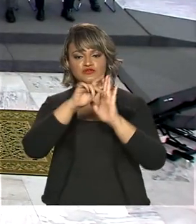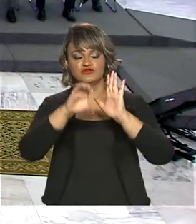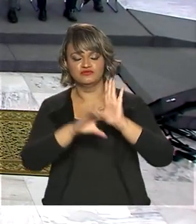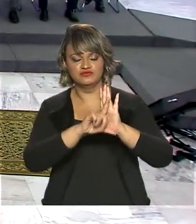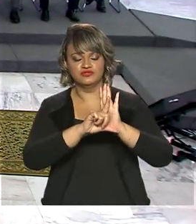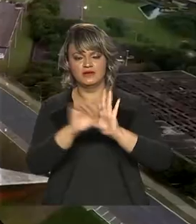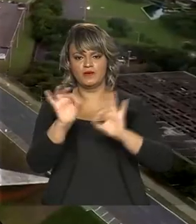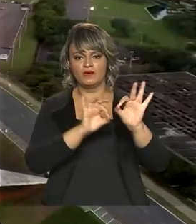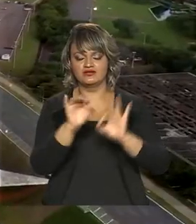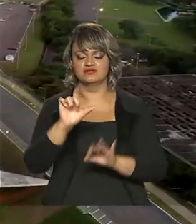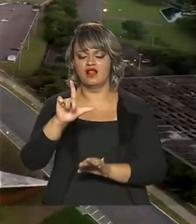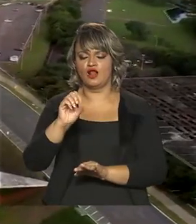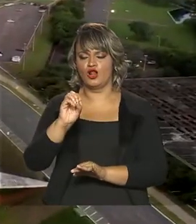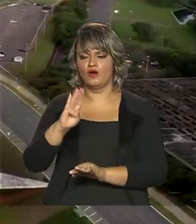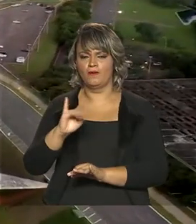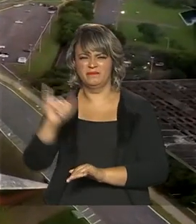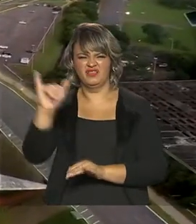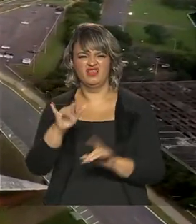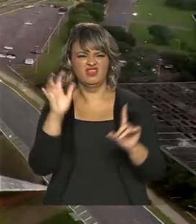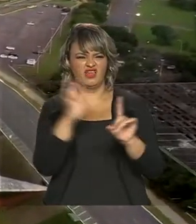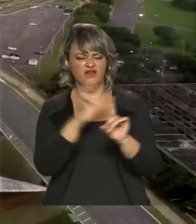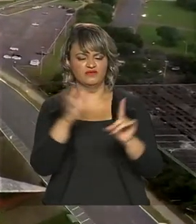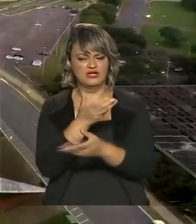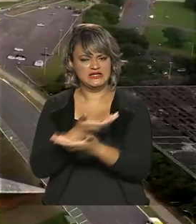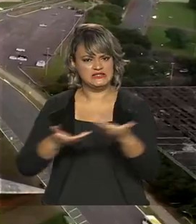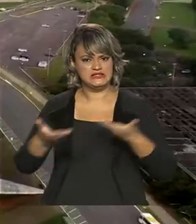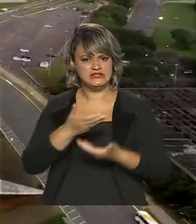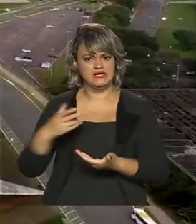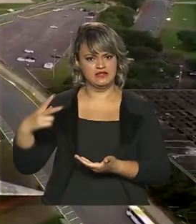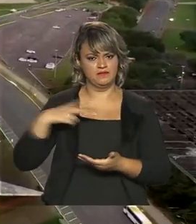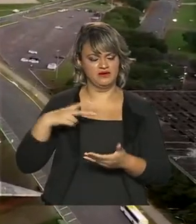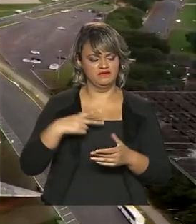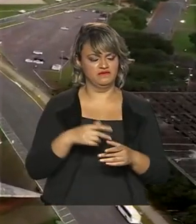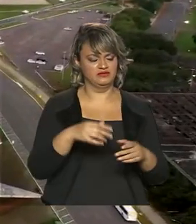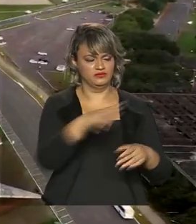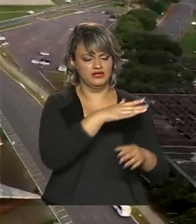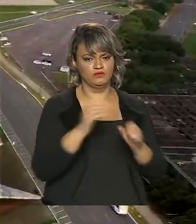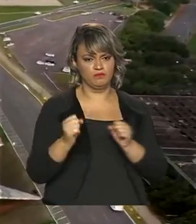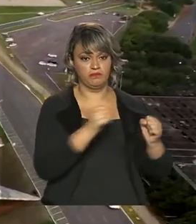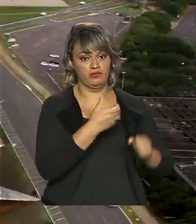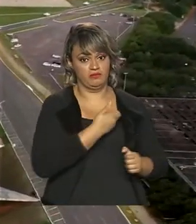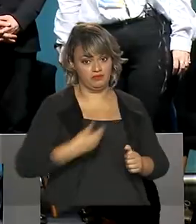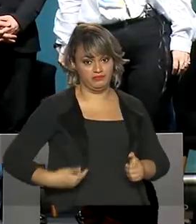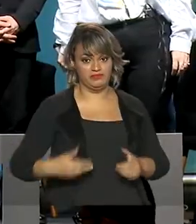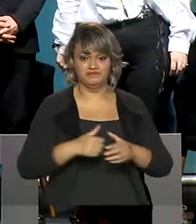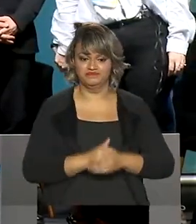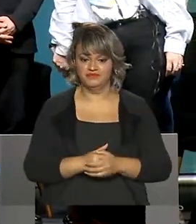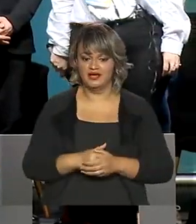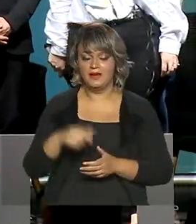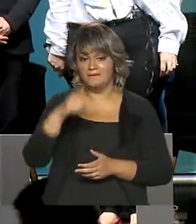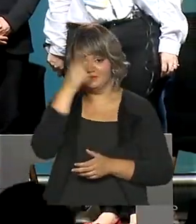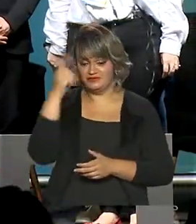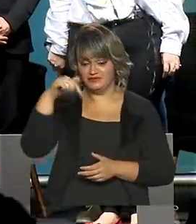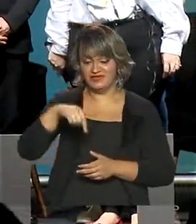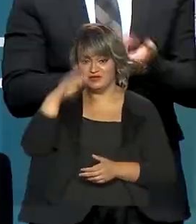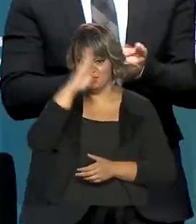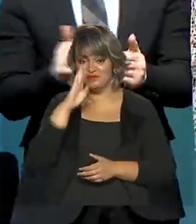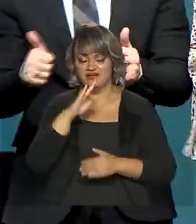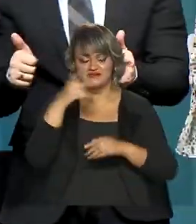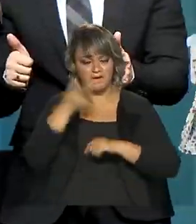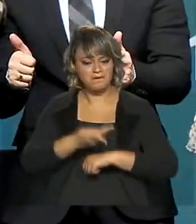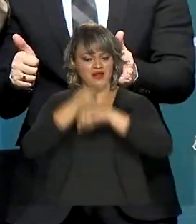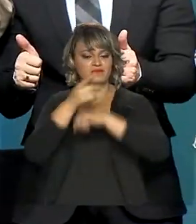regular o Lobby que a representação dos interesses privados junto ao poder público e brasileiros são premiados